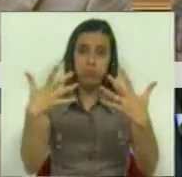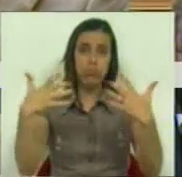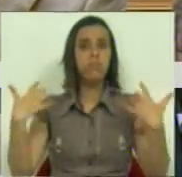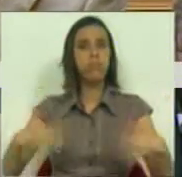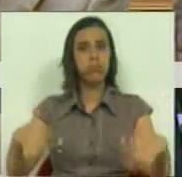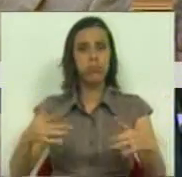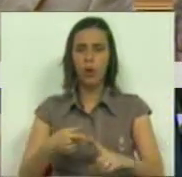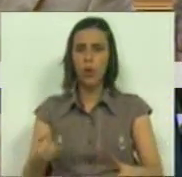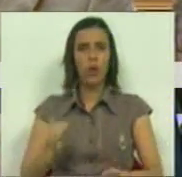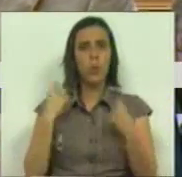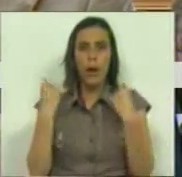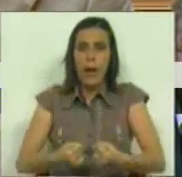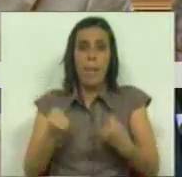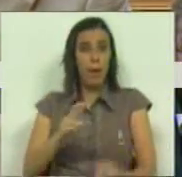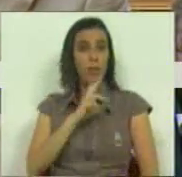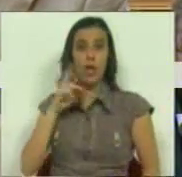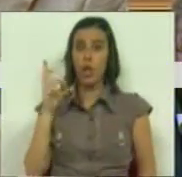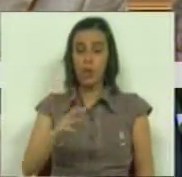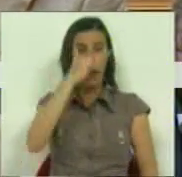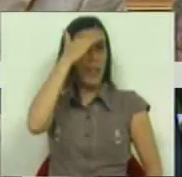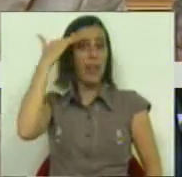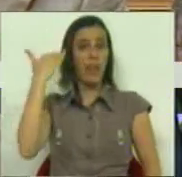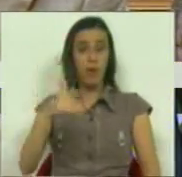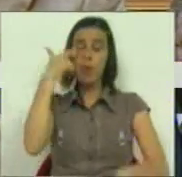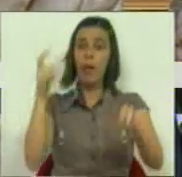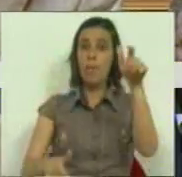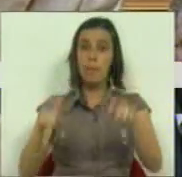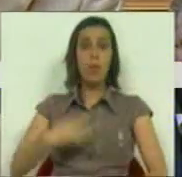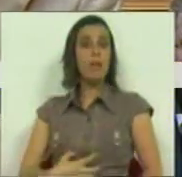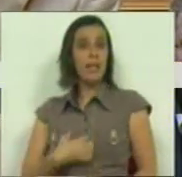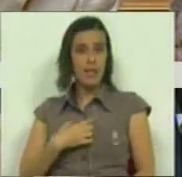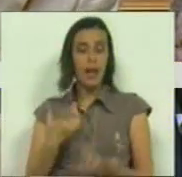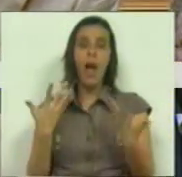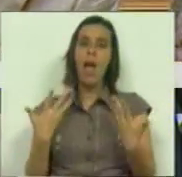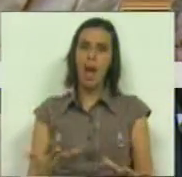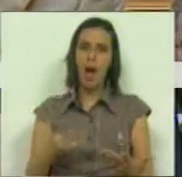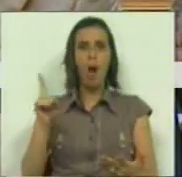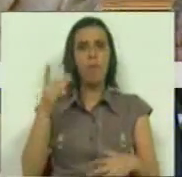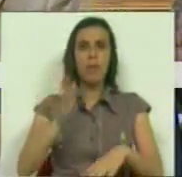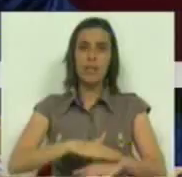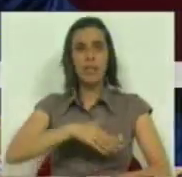estrondosamente não é capaz de responder às dificuldades das pessoas e era a altura, por isso, de se ir embora.